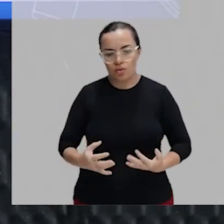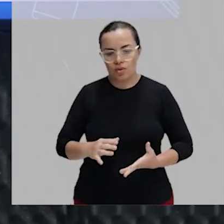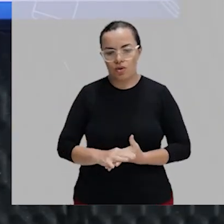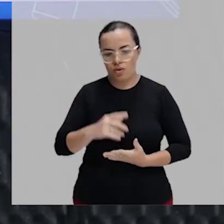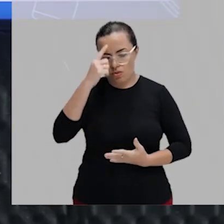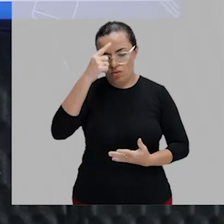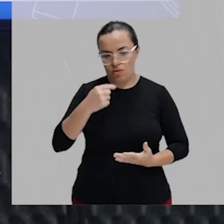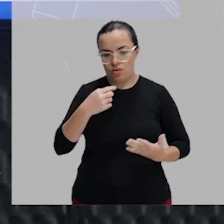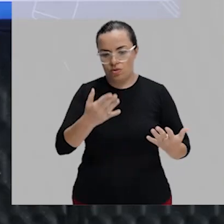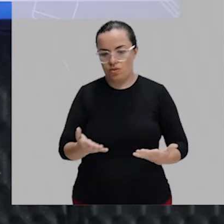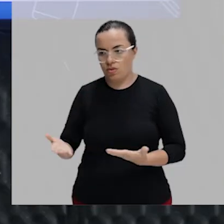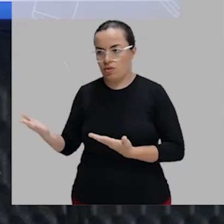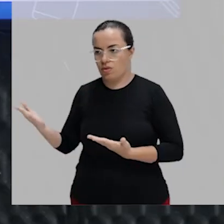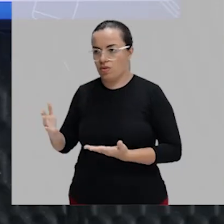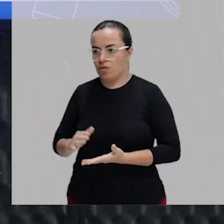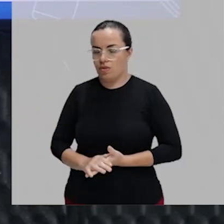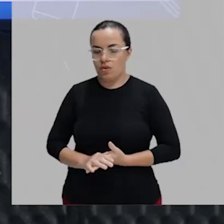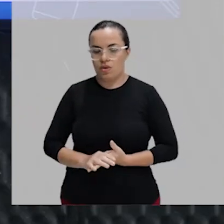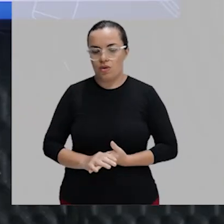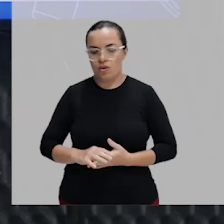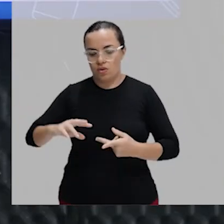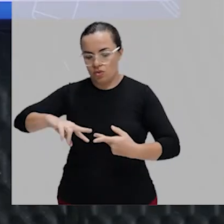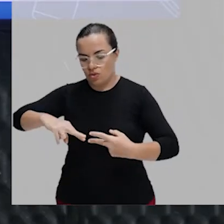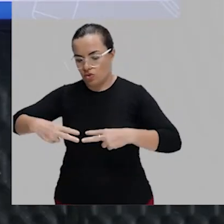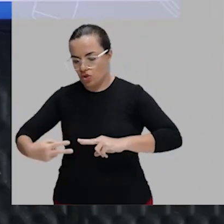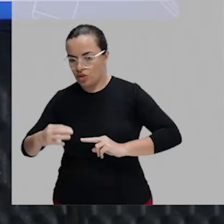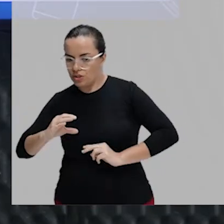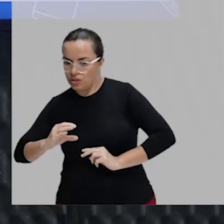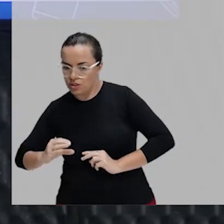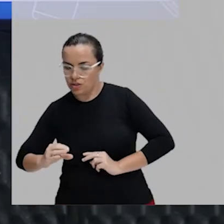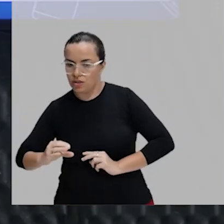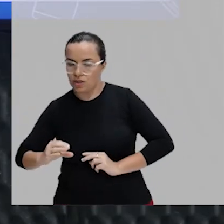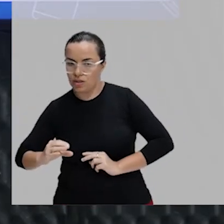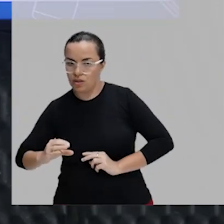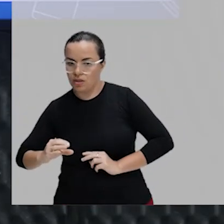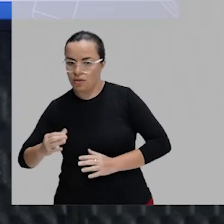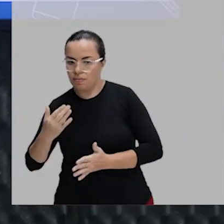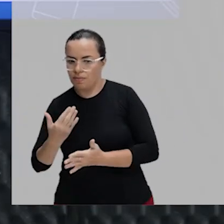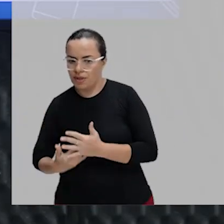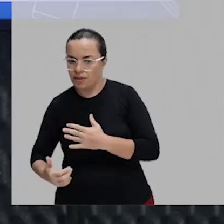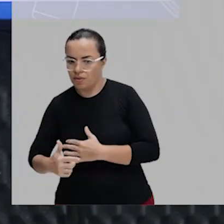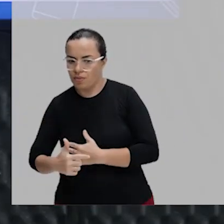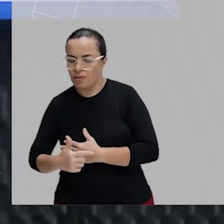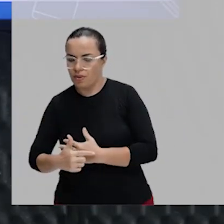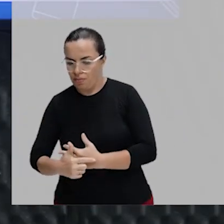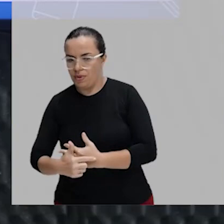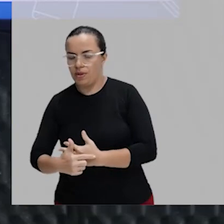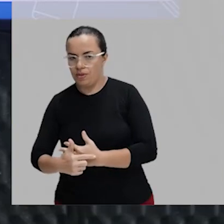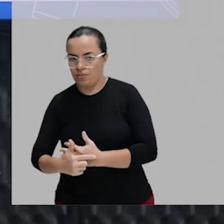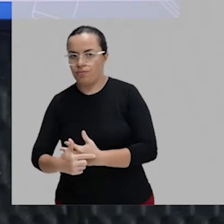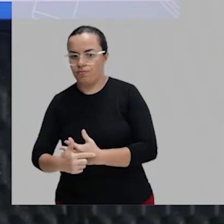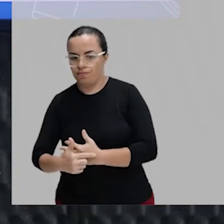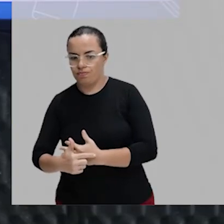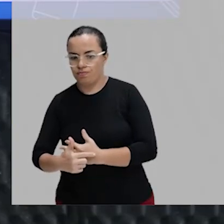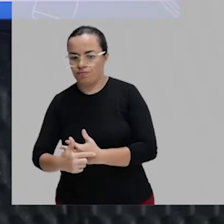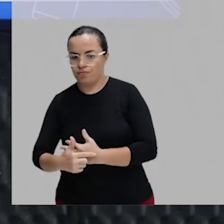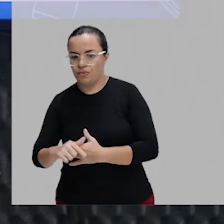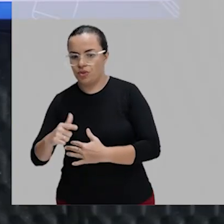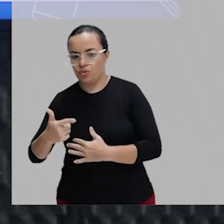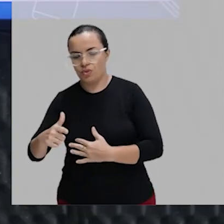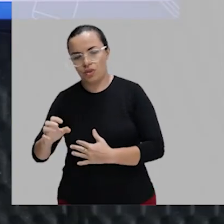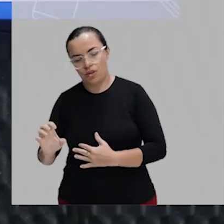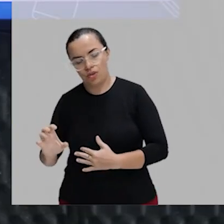Se eu perder a função do gene C, o que vai acontecer? Não vai ter a enzima C. E, consequentemente, pessoal,